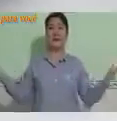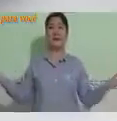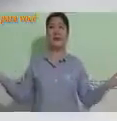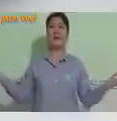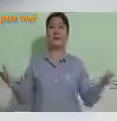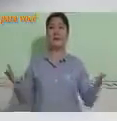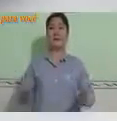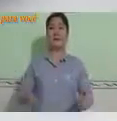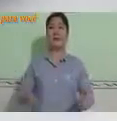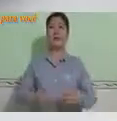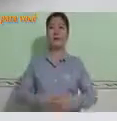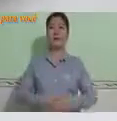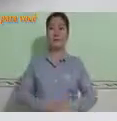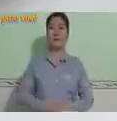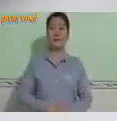inchaço.